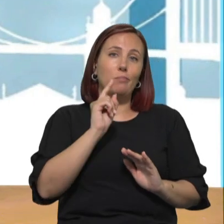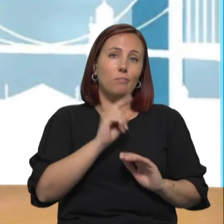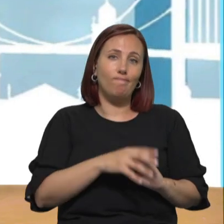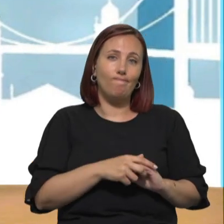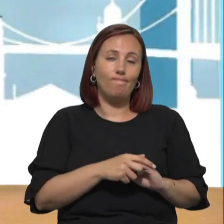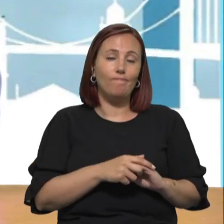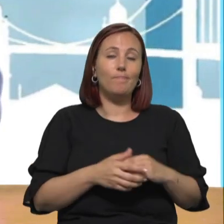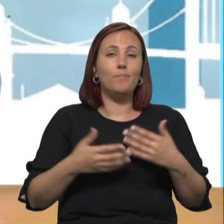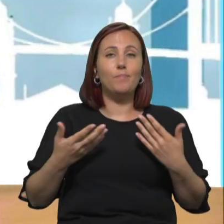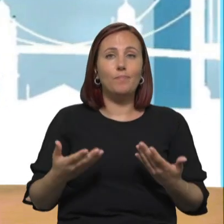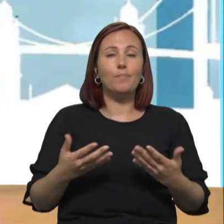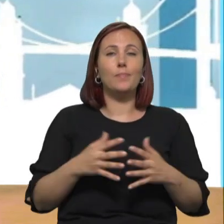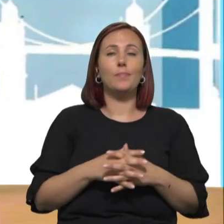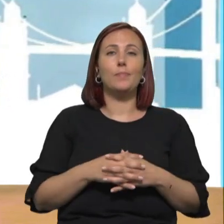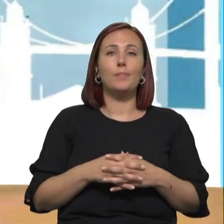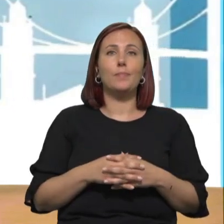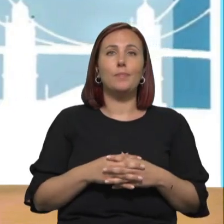E, portanto,